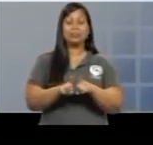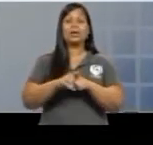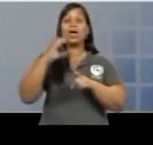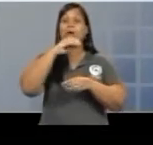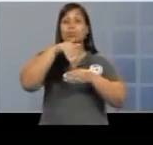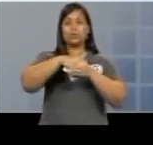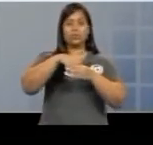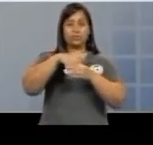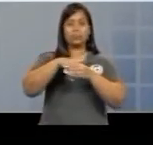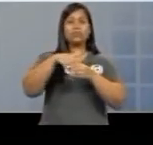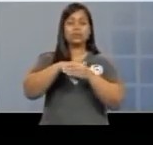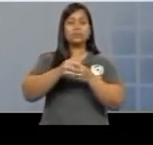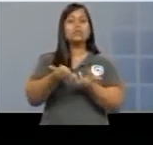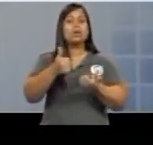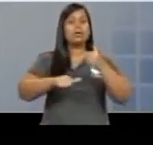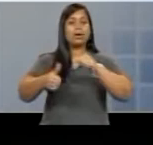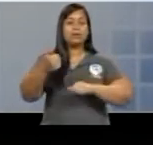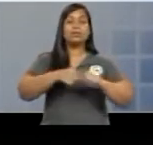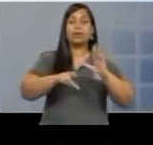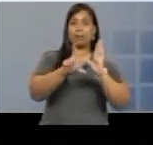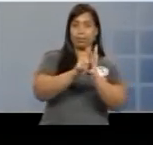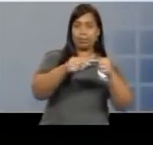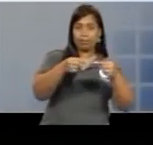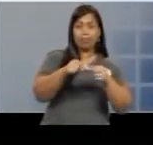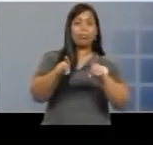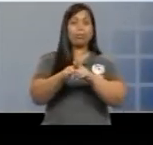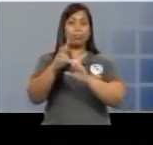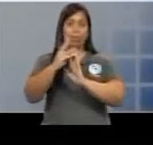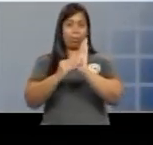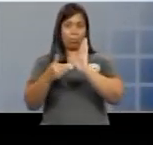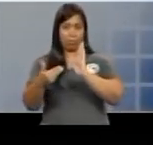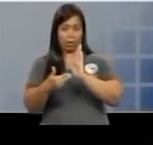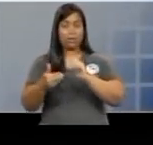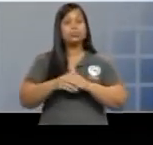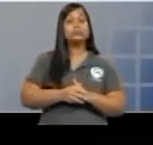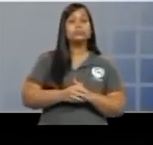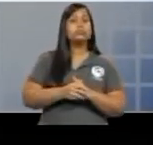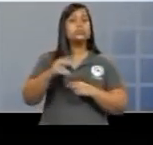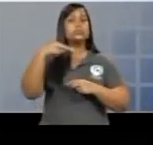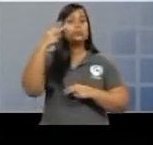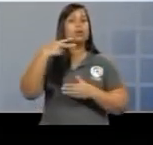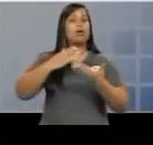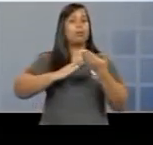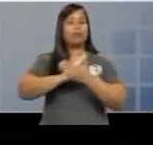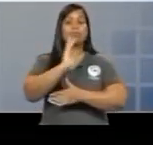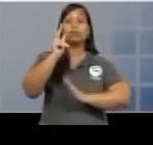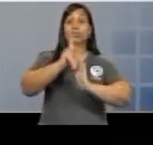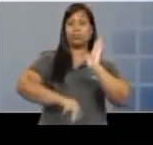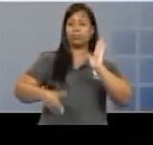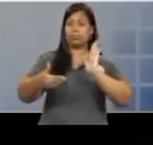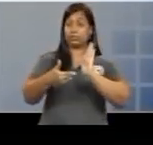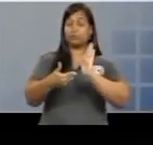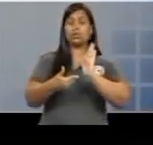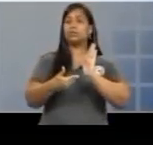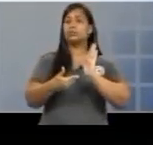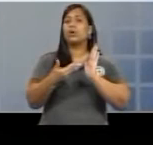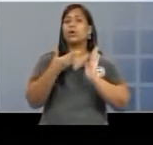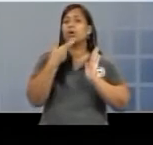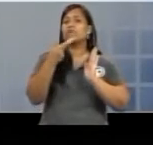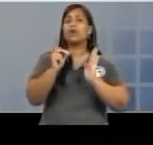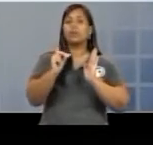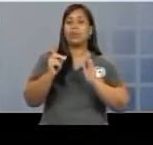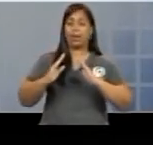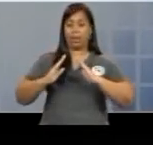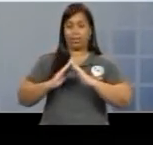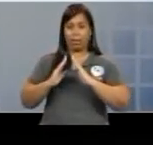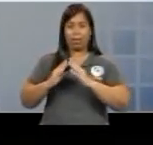Em regime de urgência, quando são analisados a legalidade e o mérito, os vereadores aprovaram um projeto que